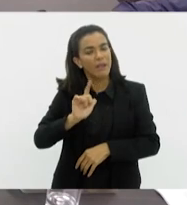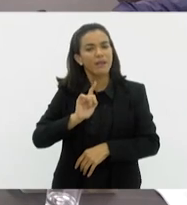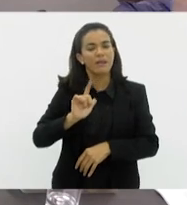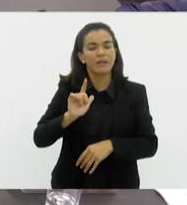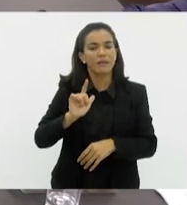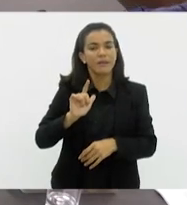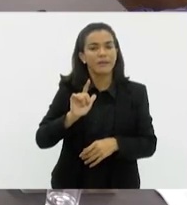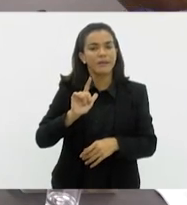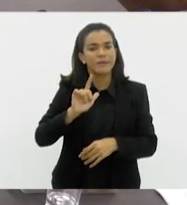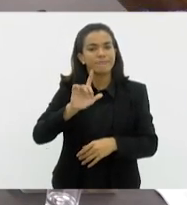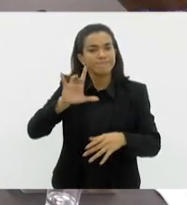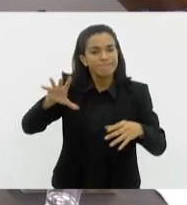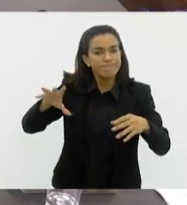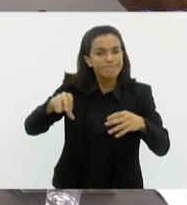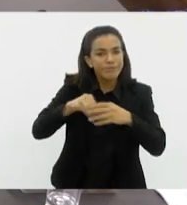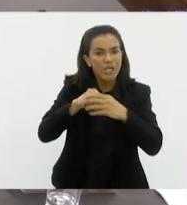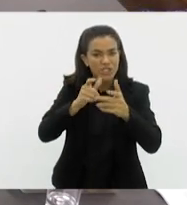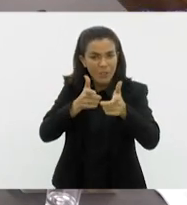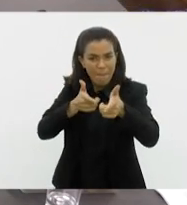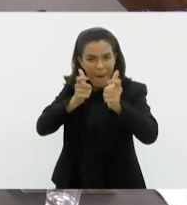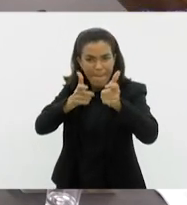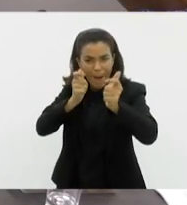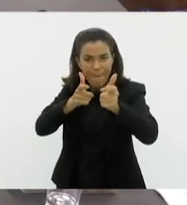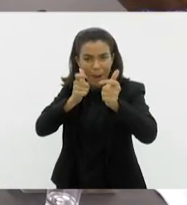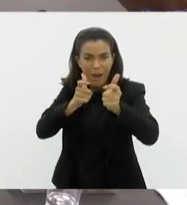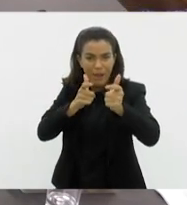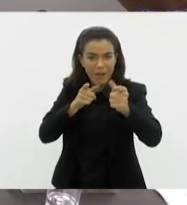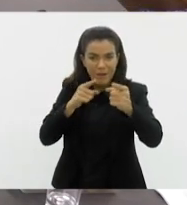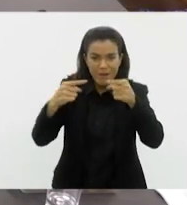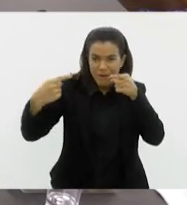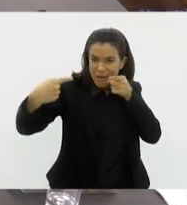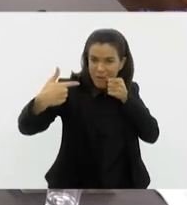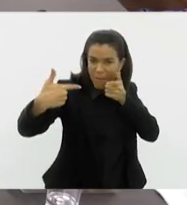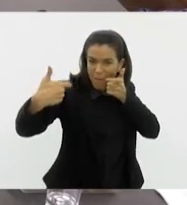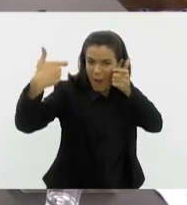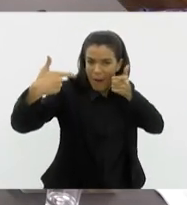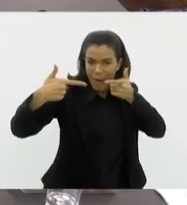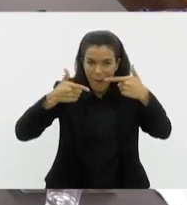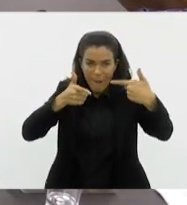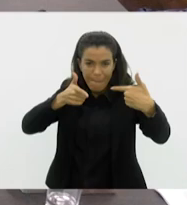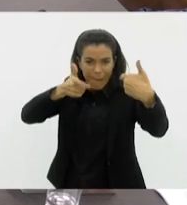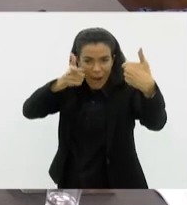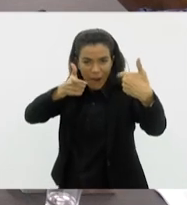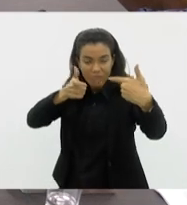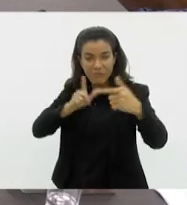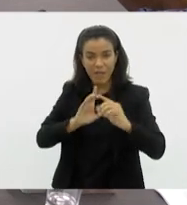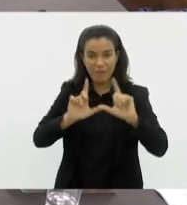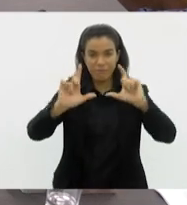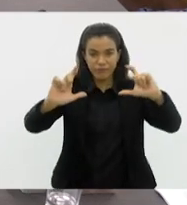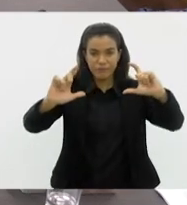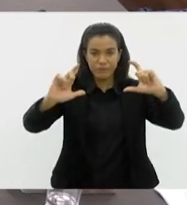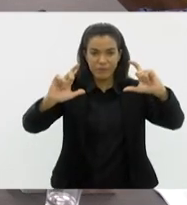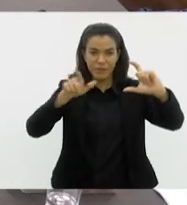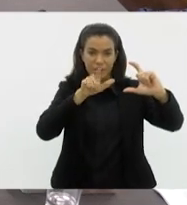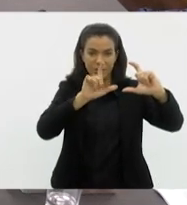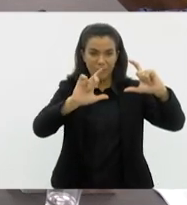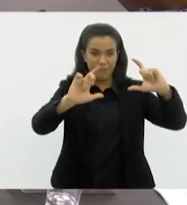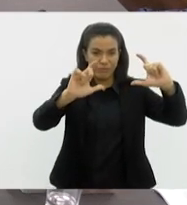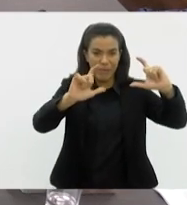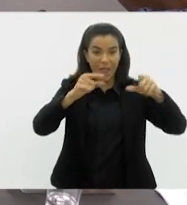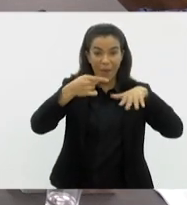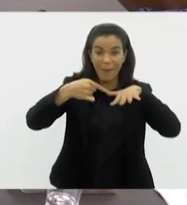no... Na competição de tiro desportivo, aí eu falo por competir. Você tem os alvos fixos, que é uma